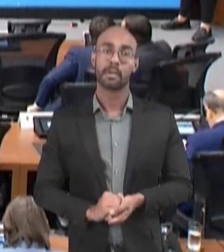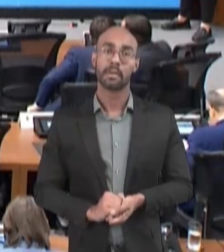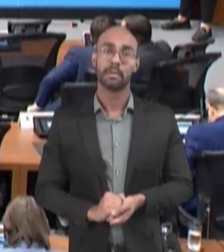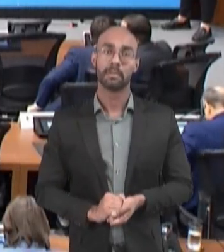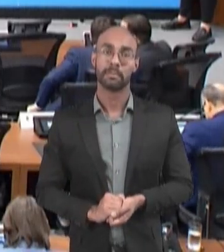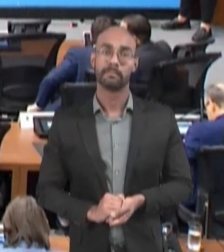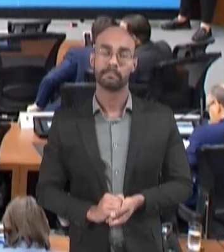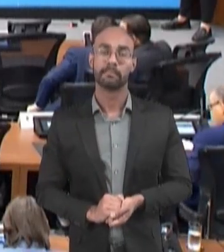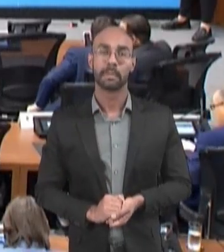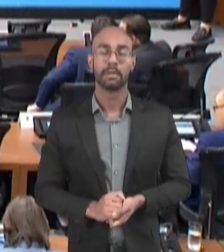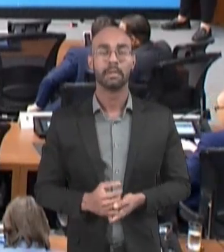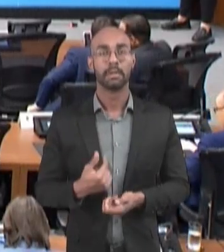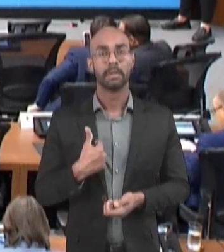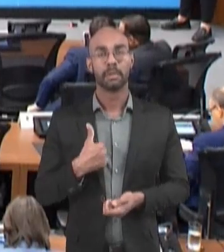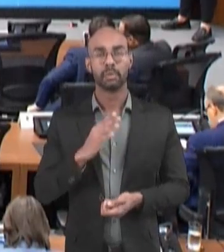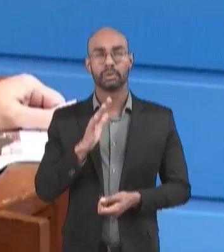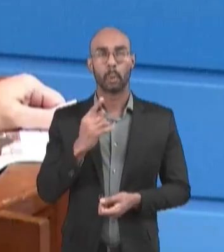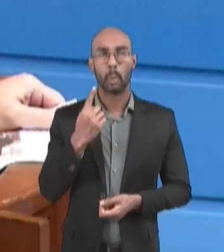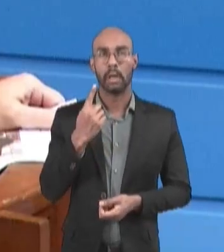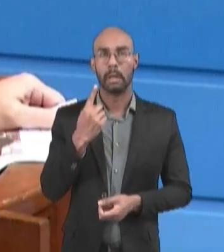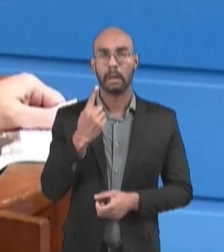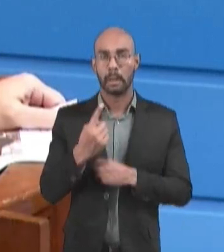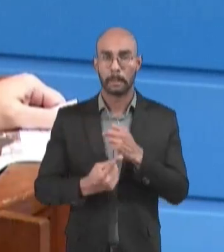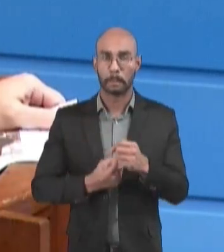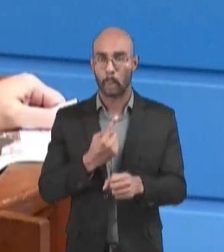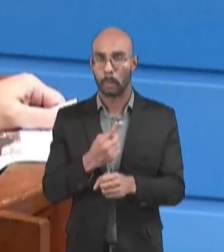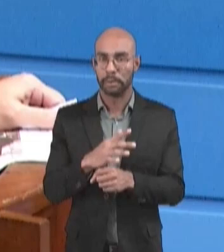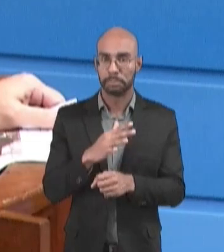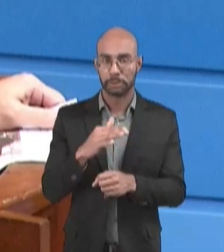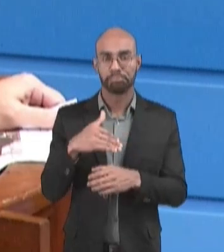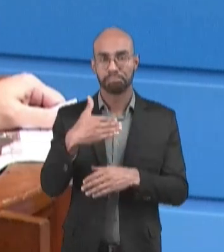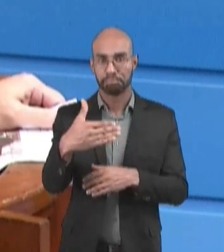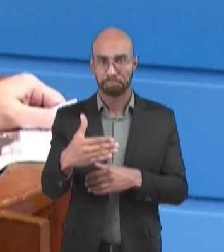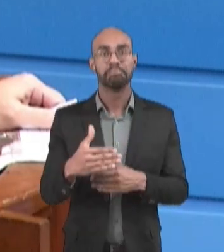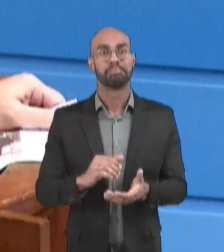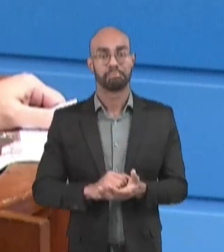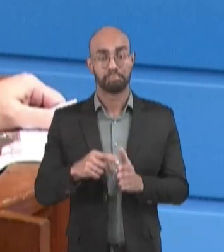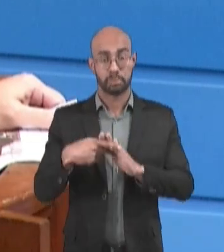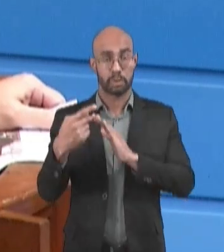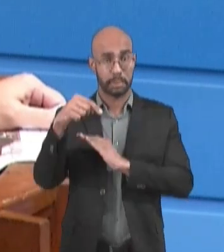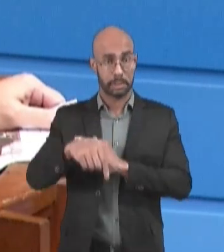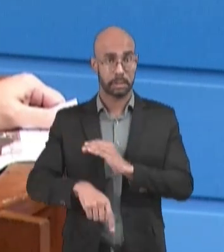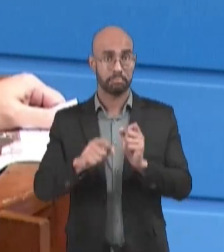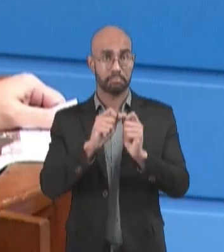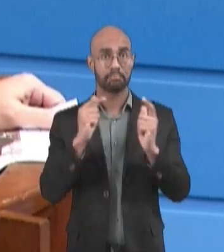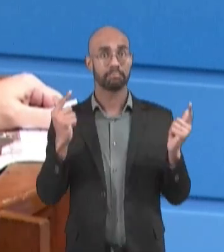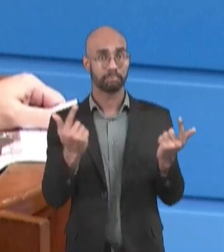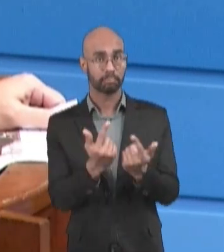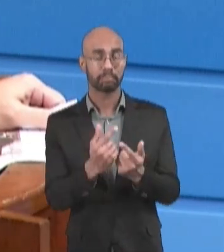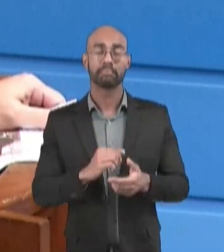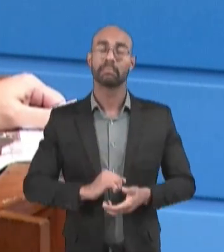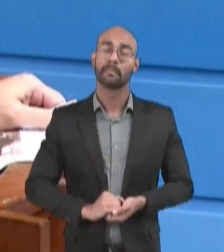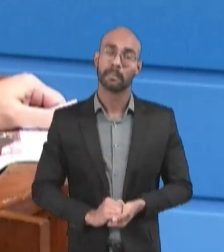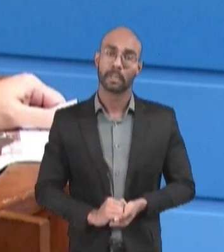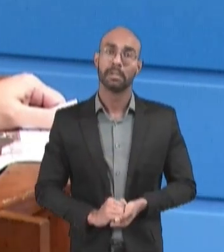Eu tenho mais 1 ano e pouco pela frente nessa casa, deputado Paulo Correia,